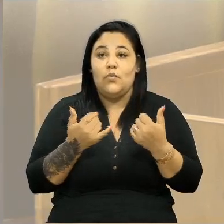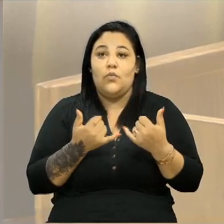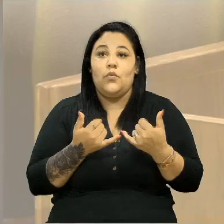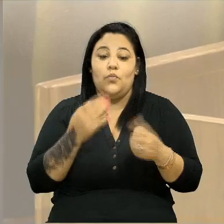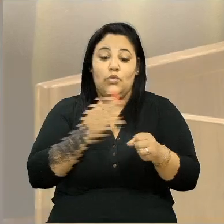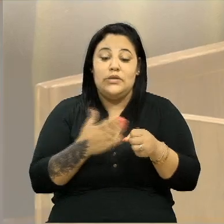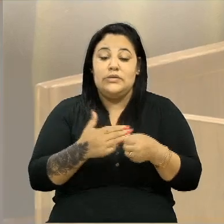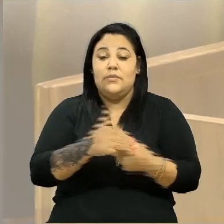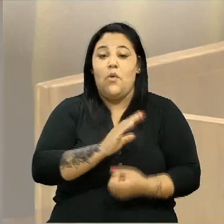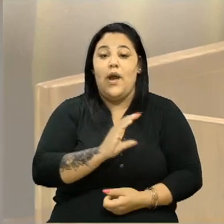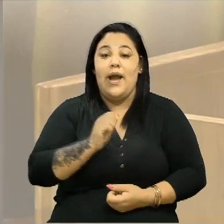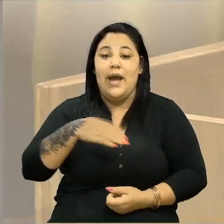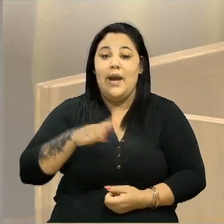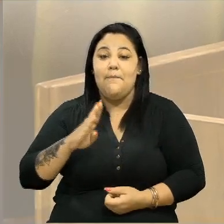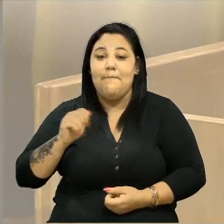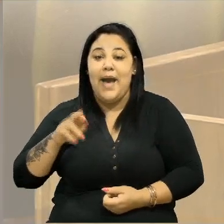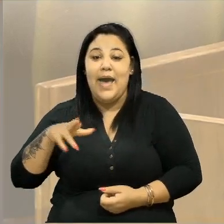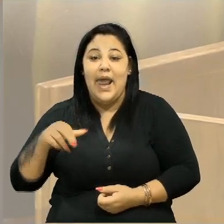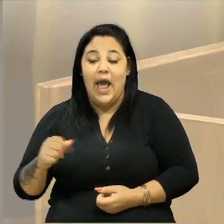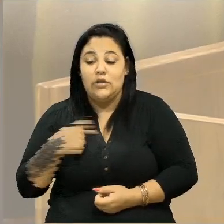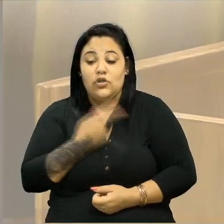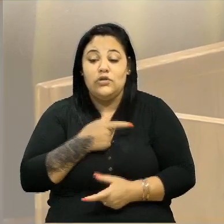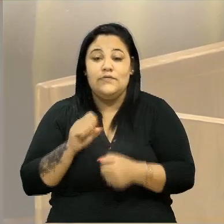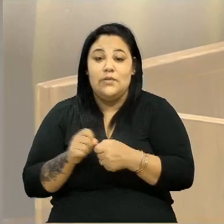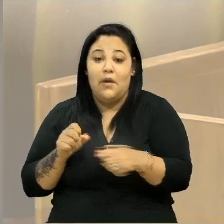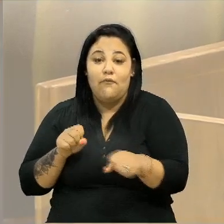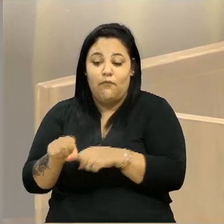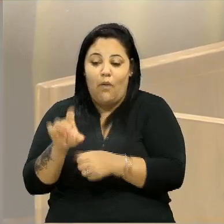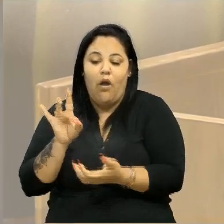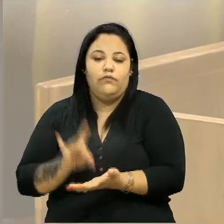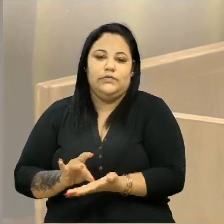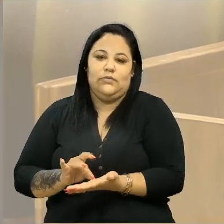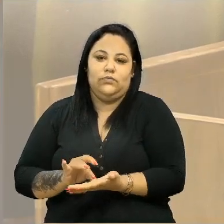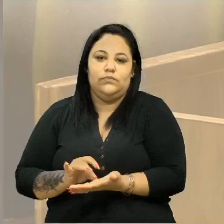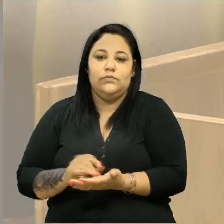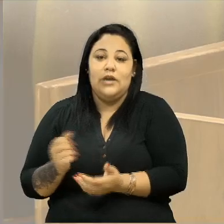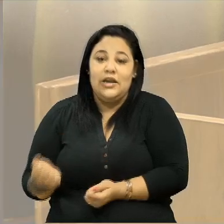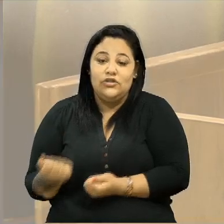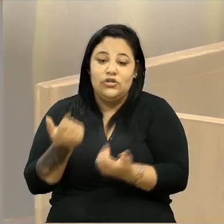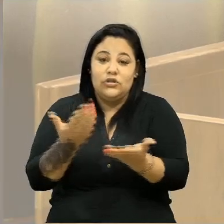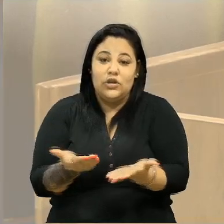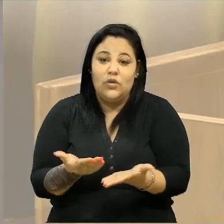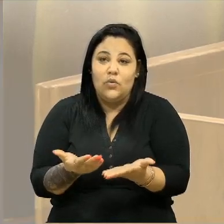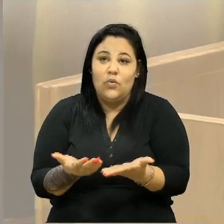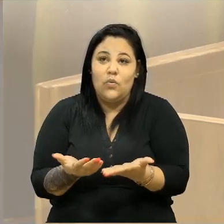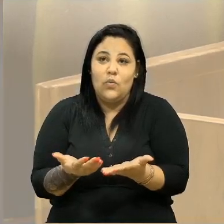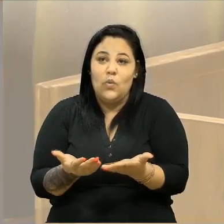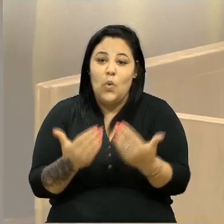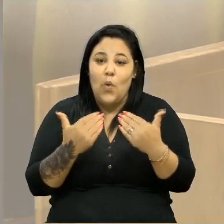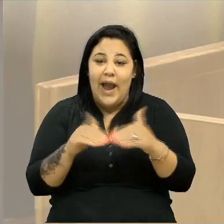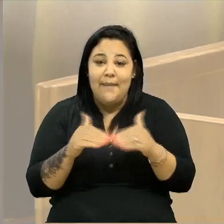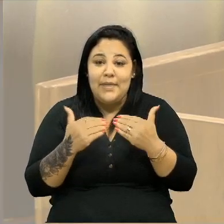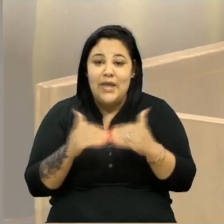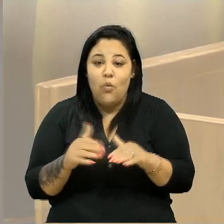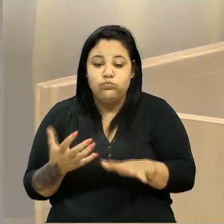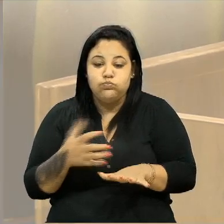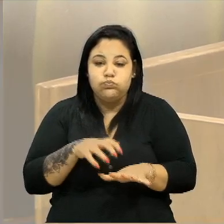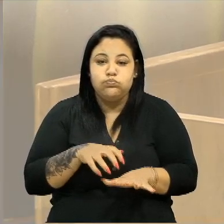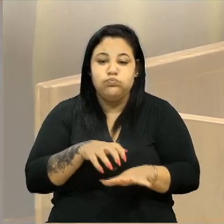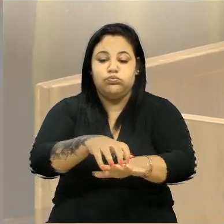que recentemente acabamos de fazer uma formatura. E entregar um caminhão autotanque, entregar equipamentos de proteção